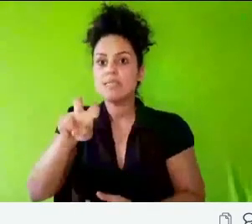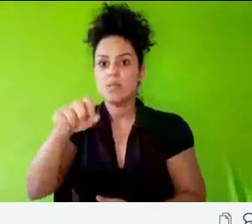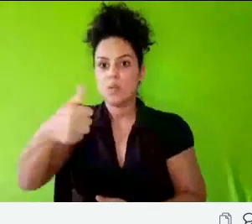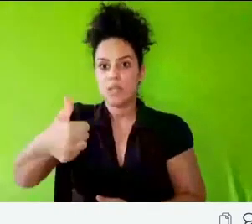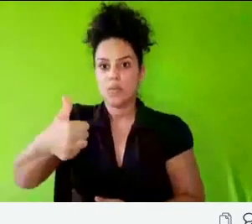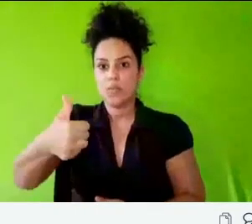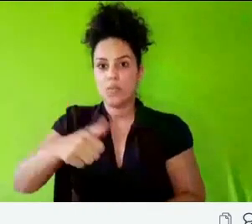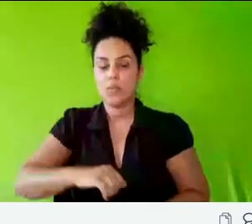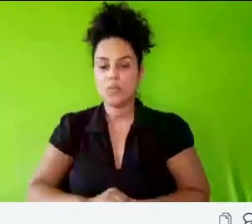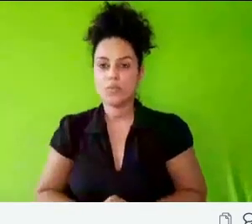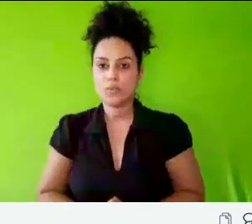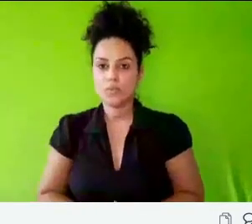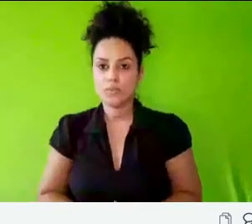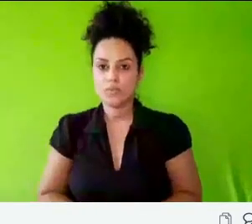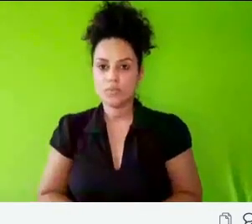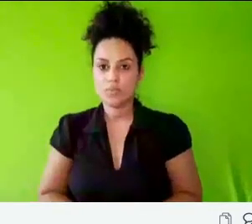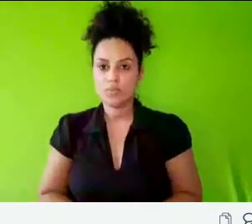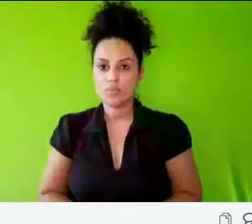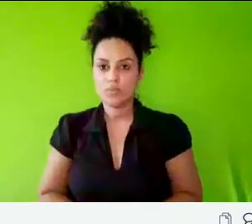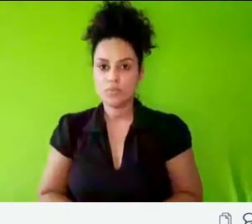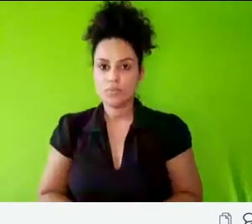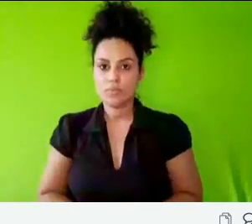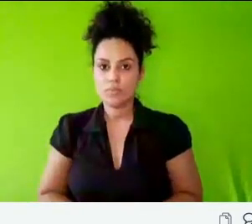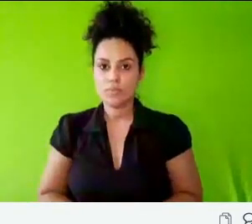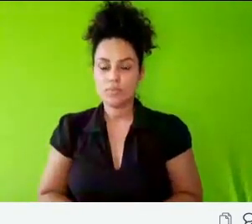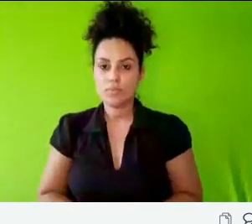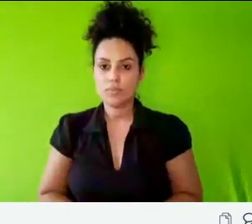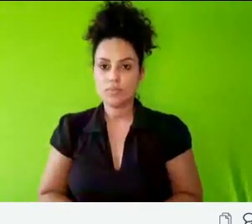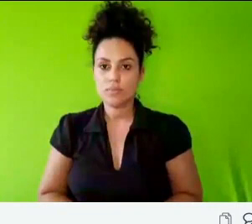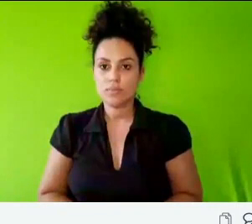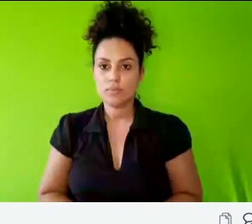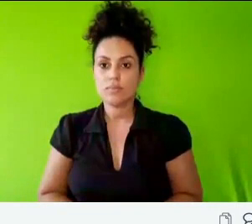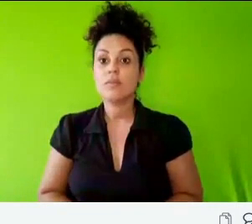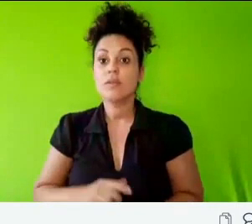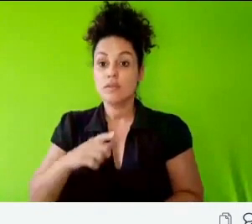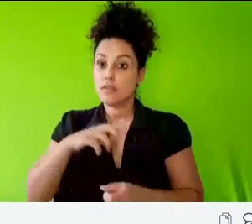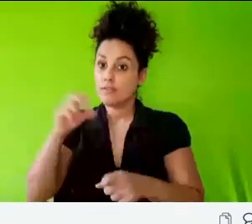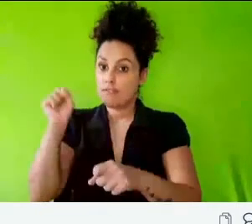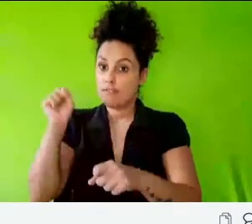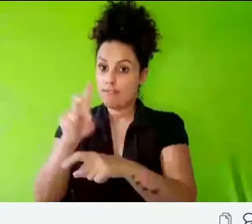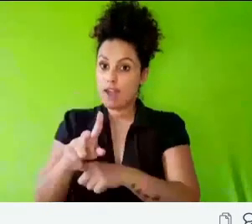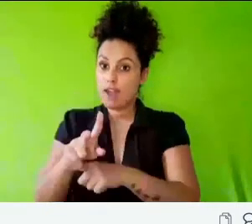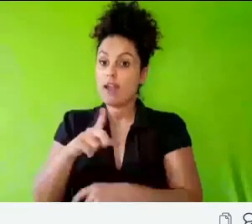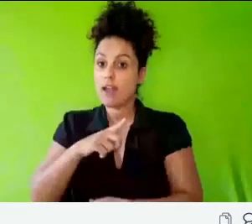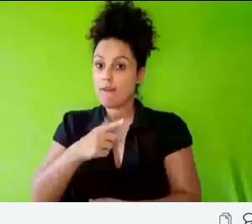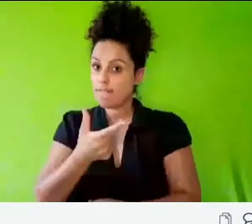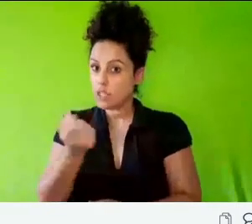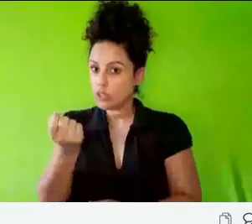Número de vaga, 20.